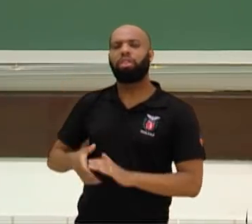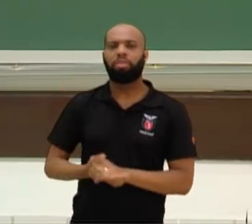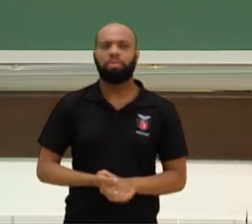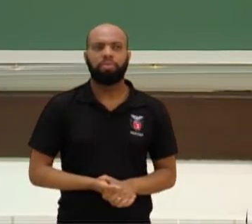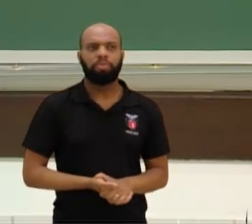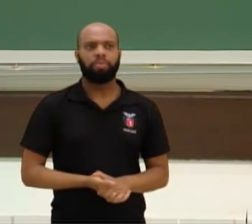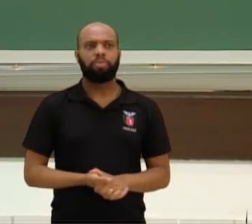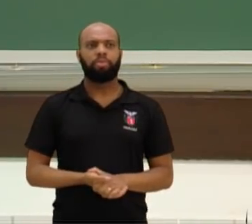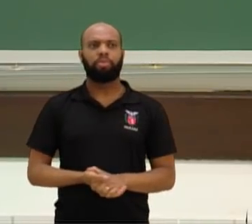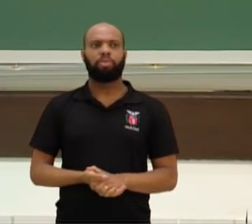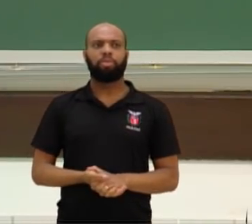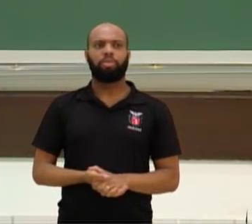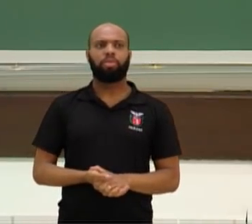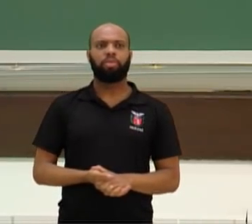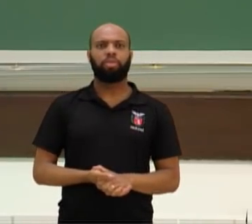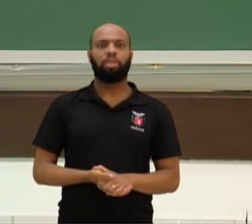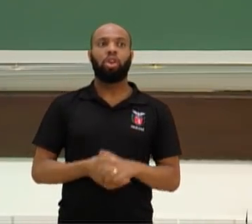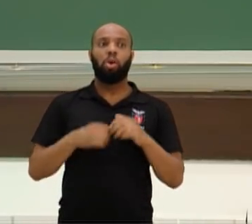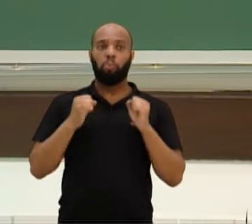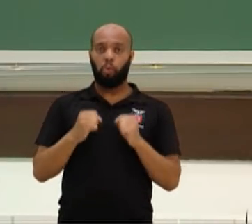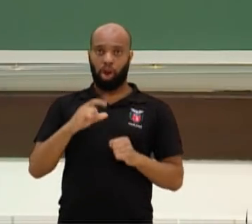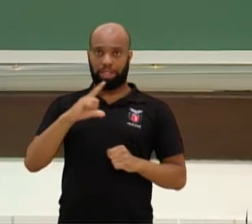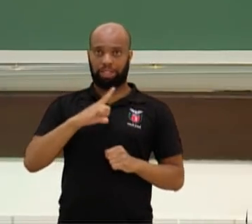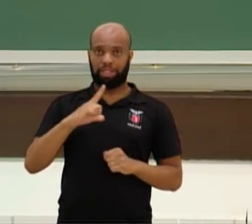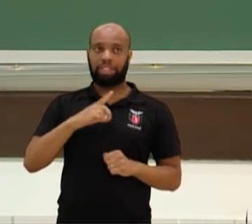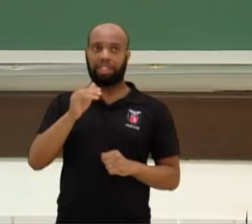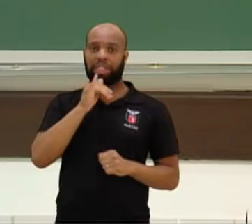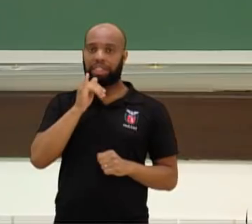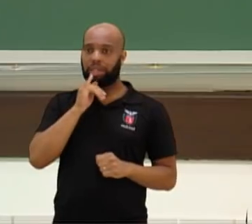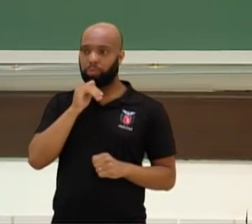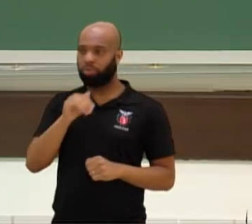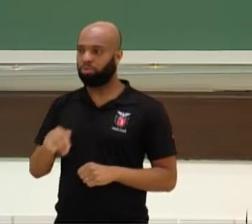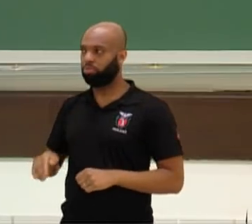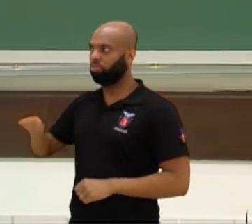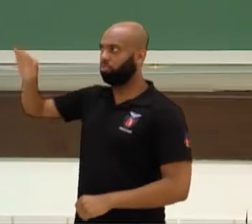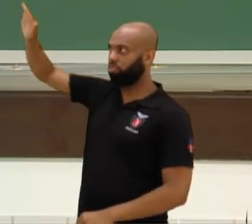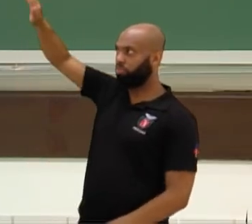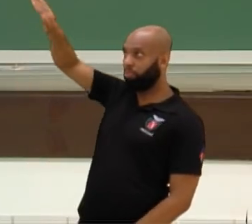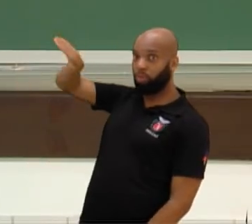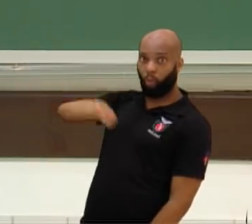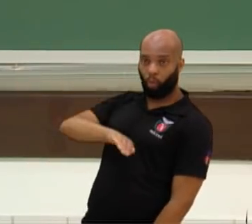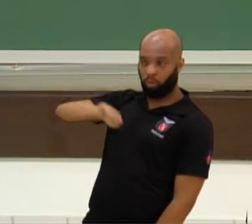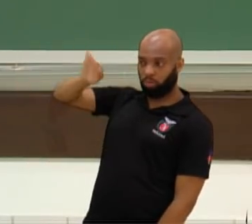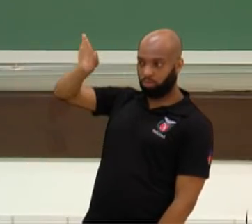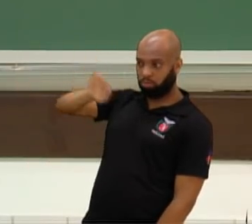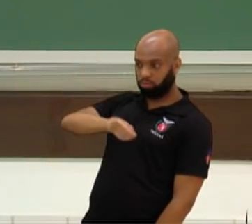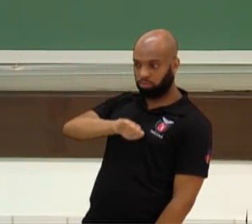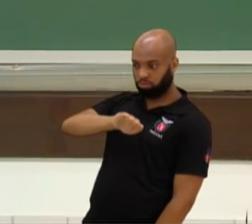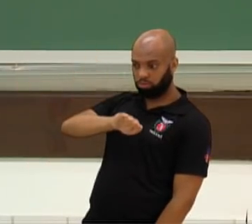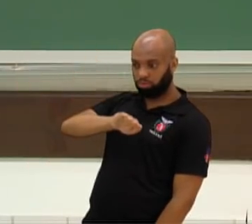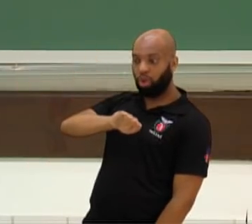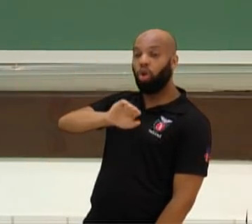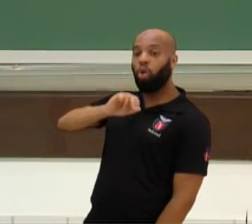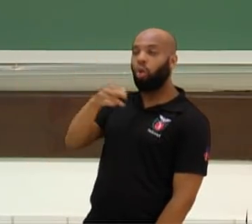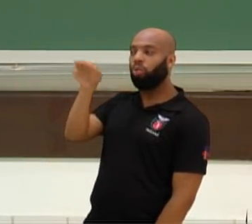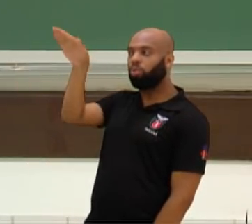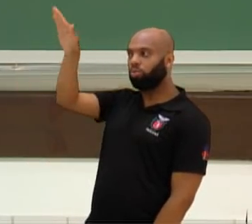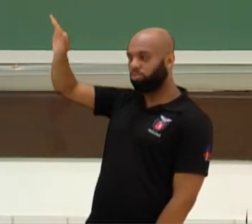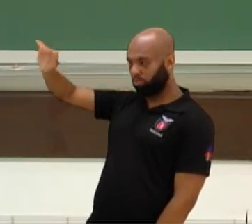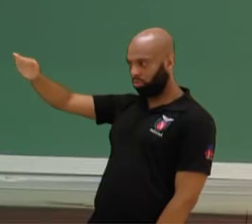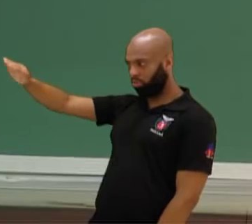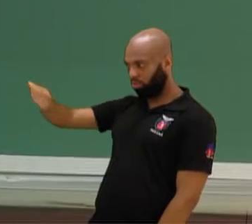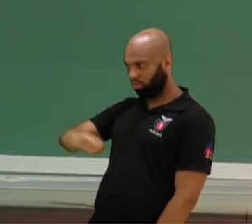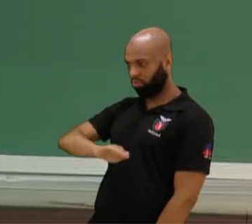pode ser mais inclinada ou menos inclinada, ou seja,